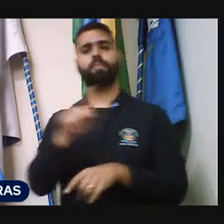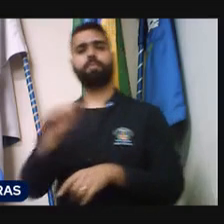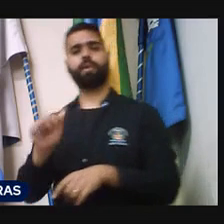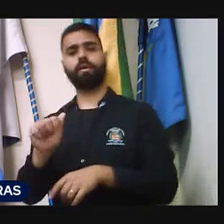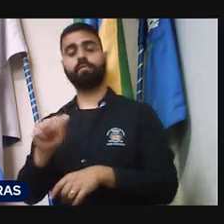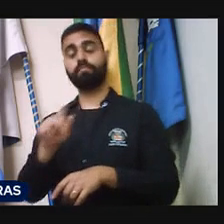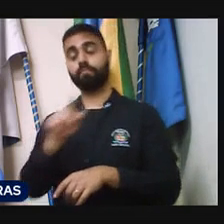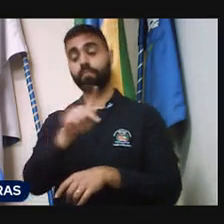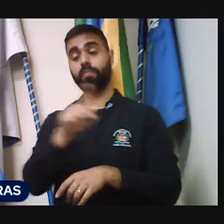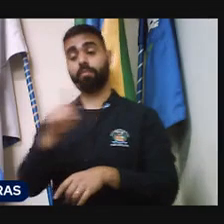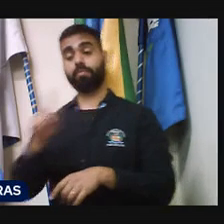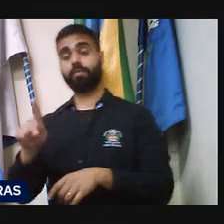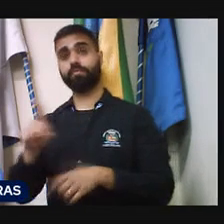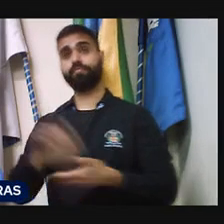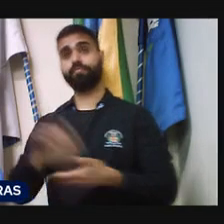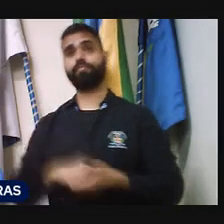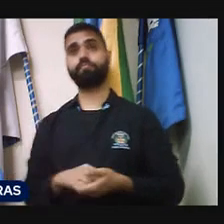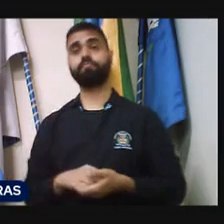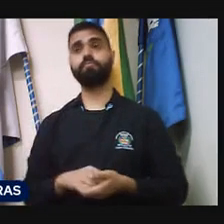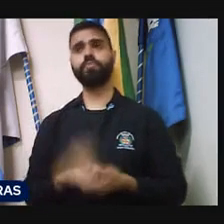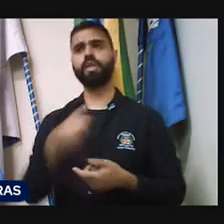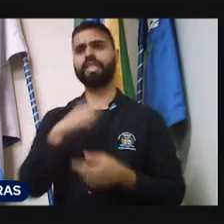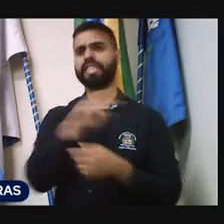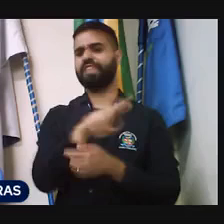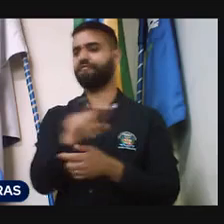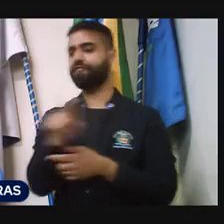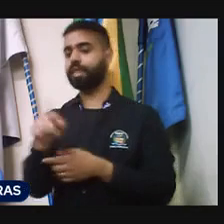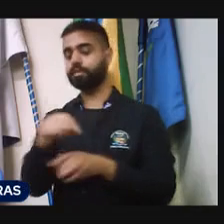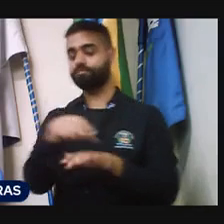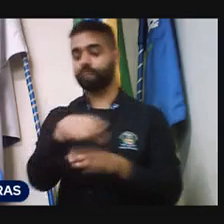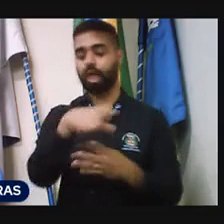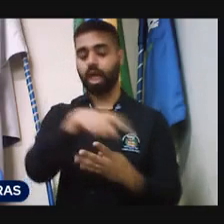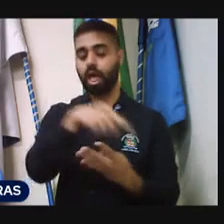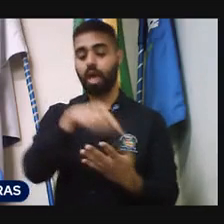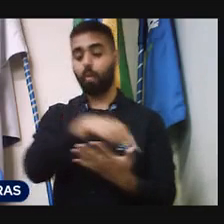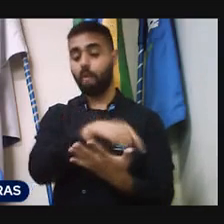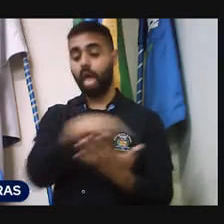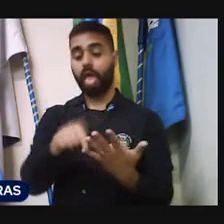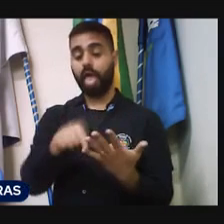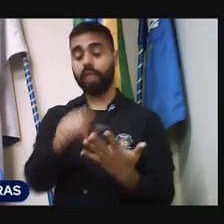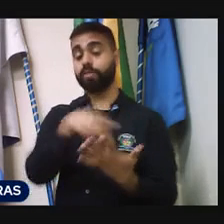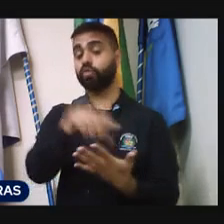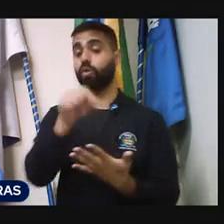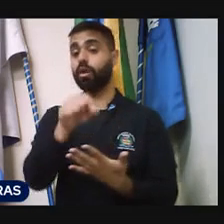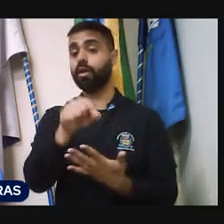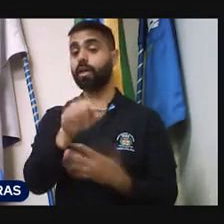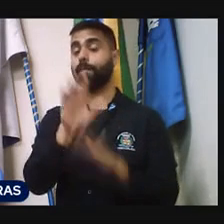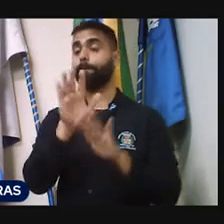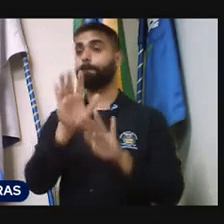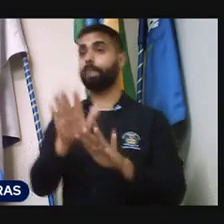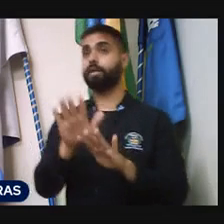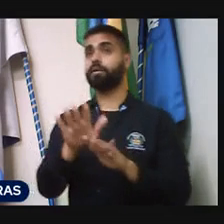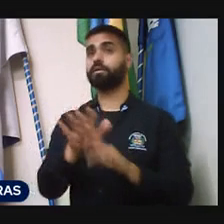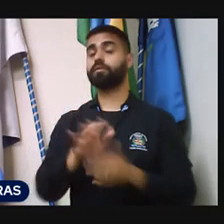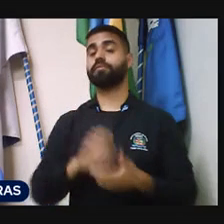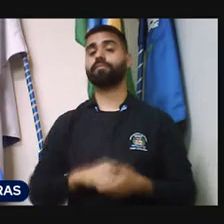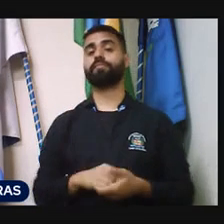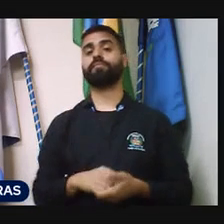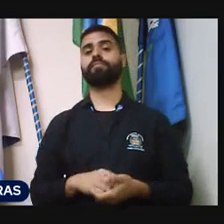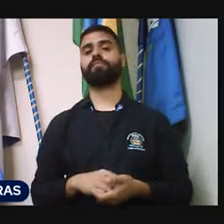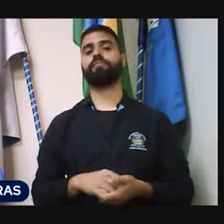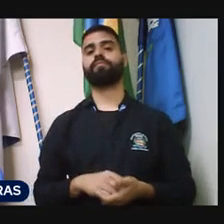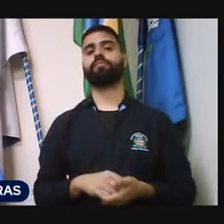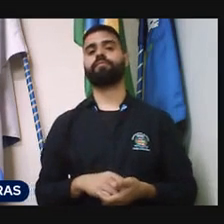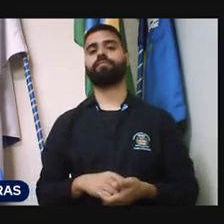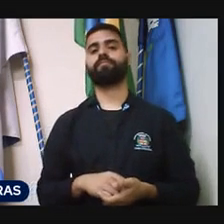parceria público-privada Então são várias situações que pode acontecer em Valença mas essas essas essas